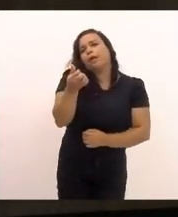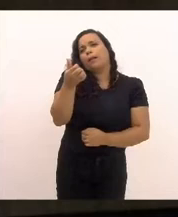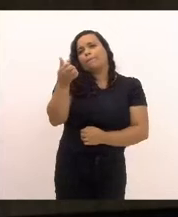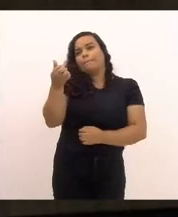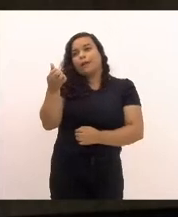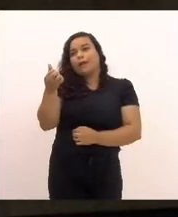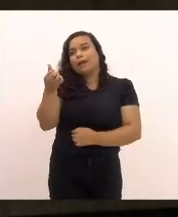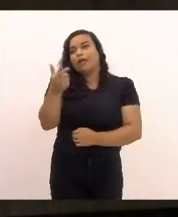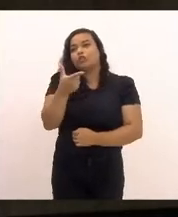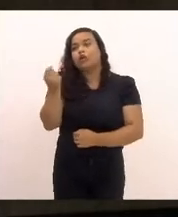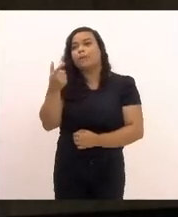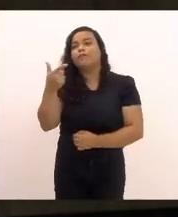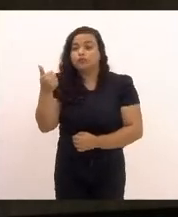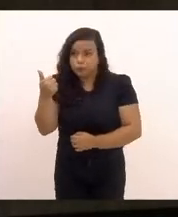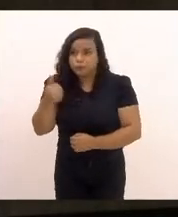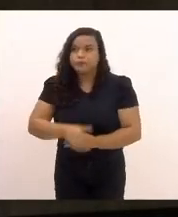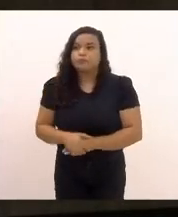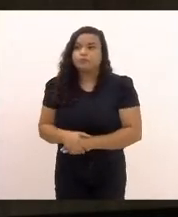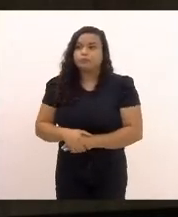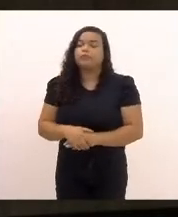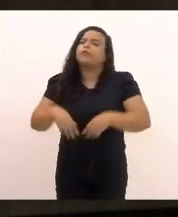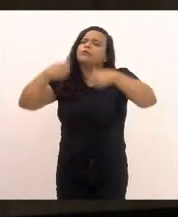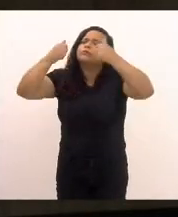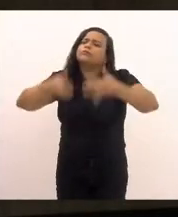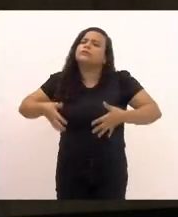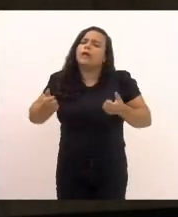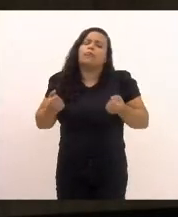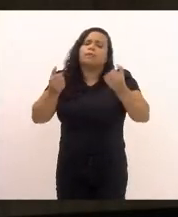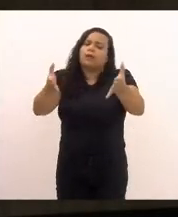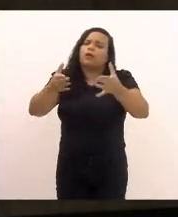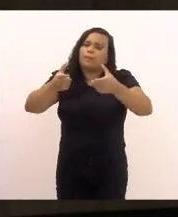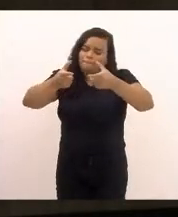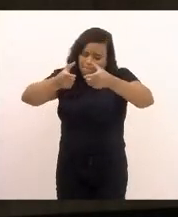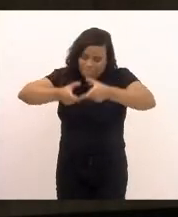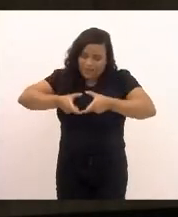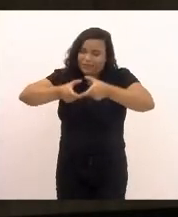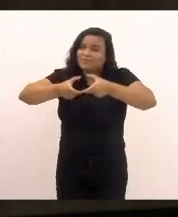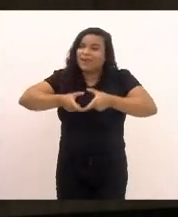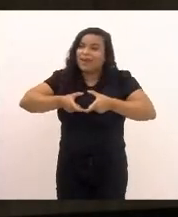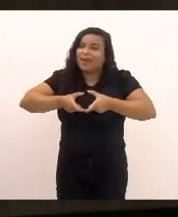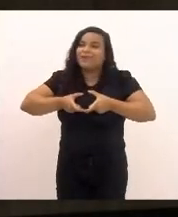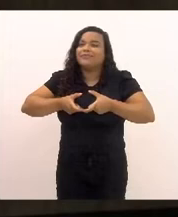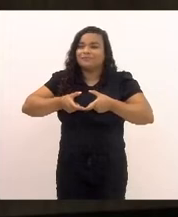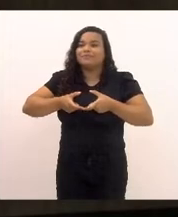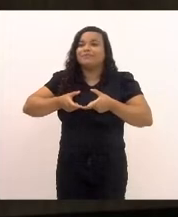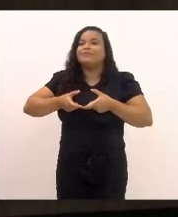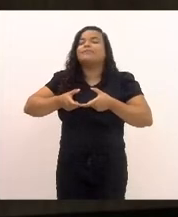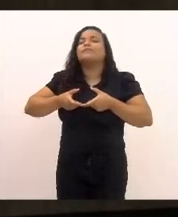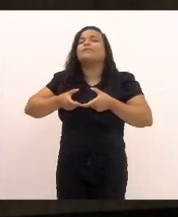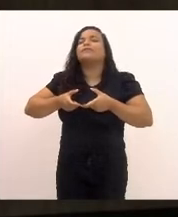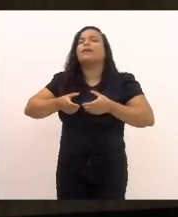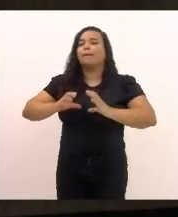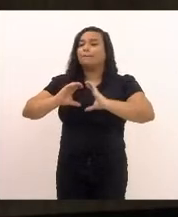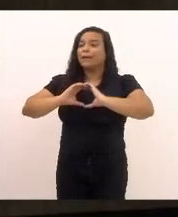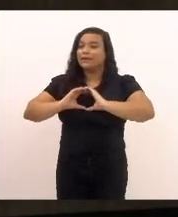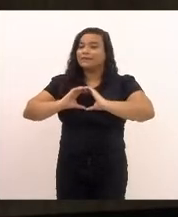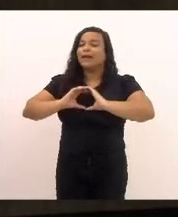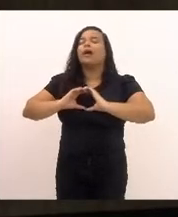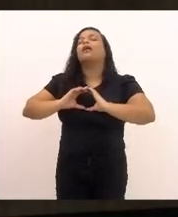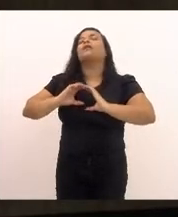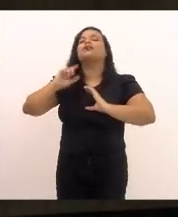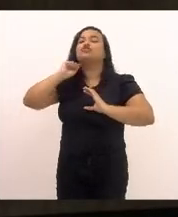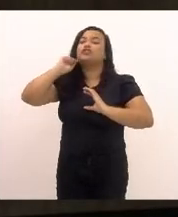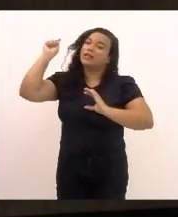566 de 2021, que concedeu a medalha Tiradentes pós-mortem ao inspetor de Polícia Civil